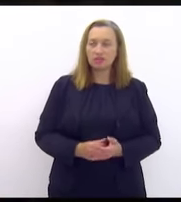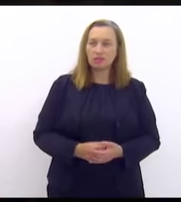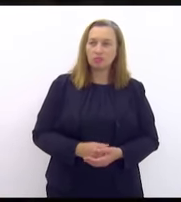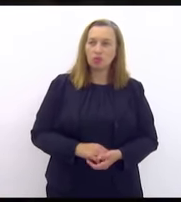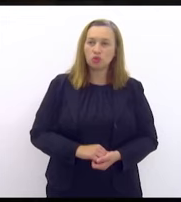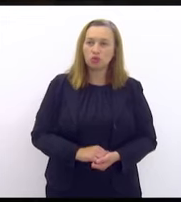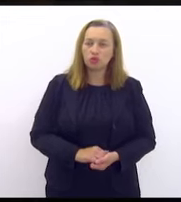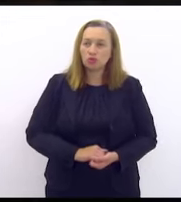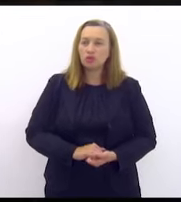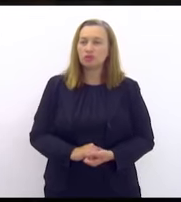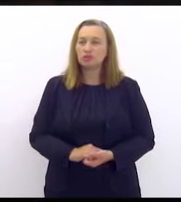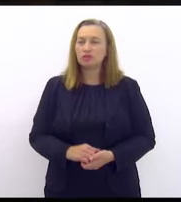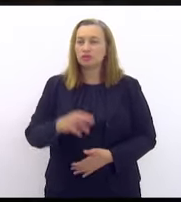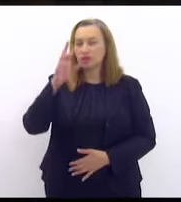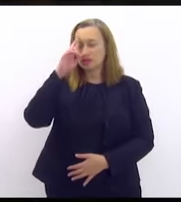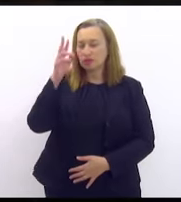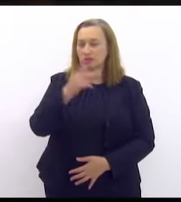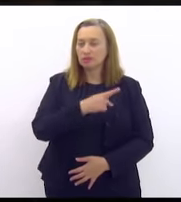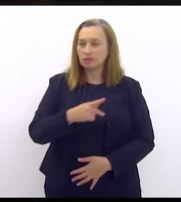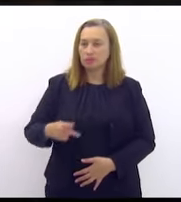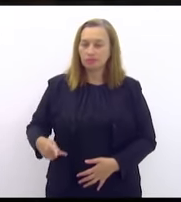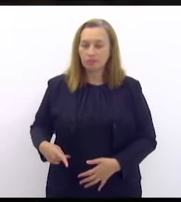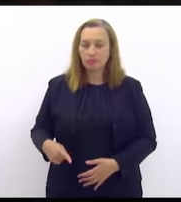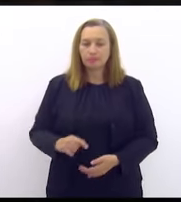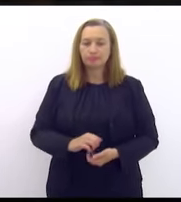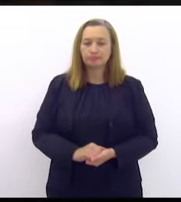Senhora presidente,